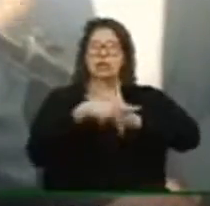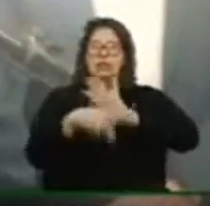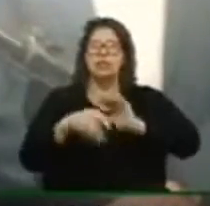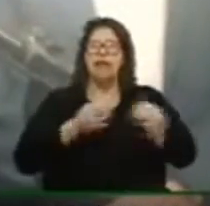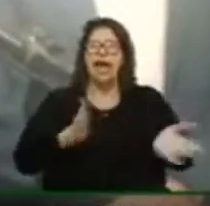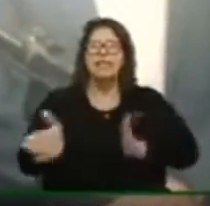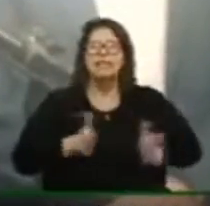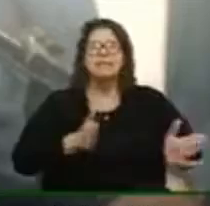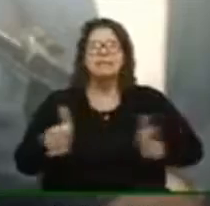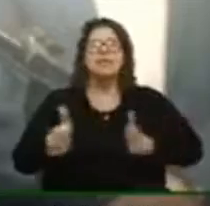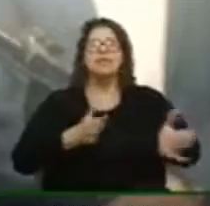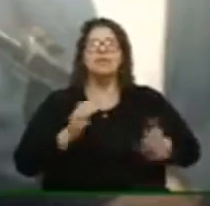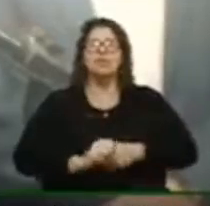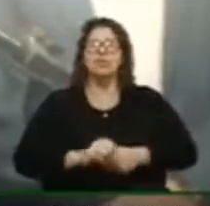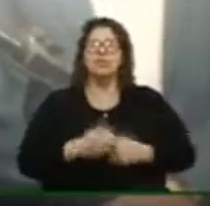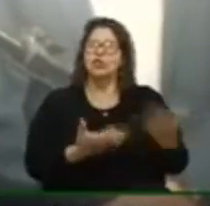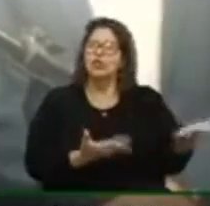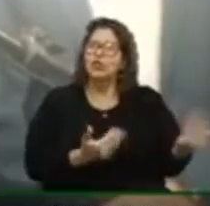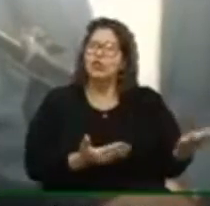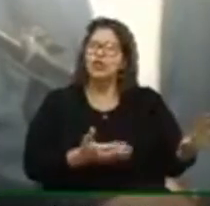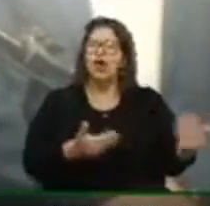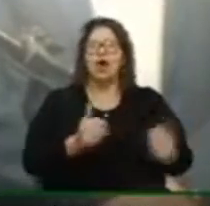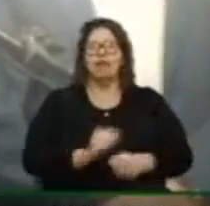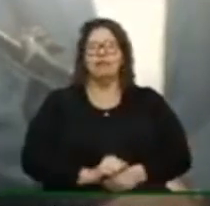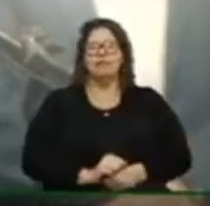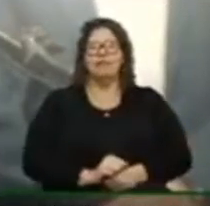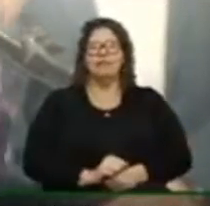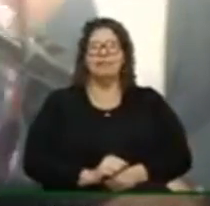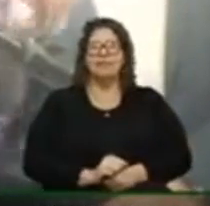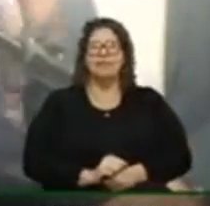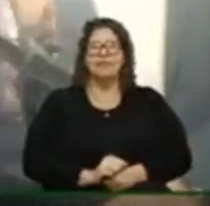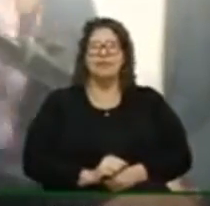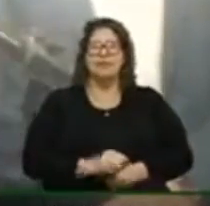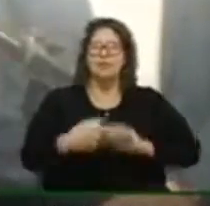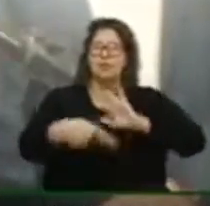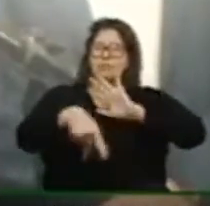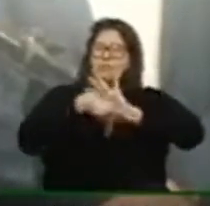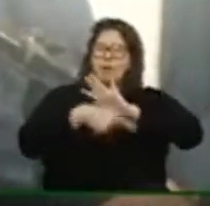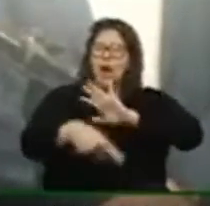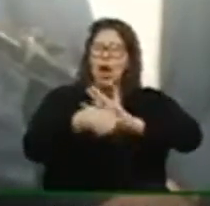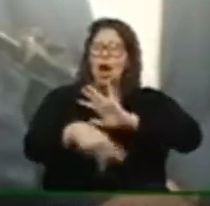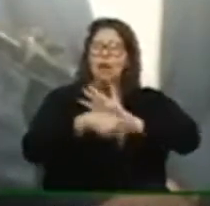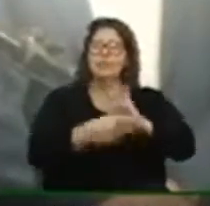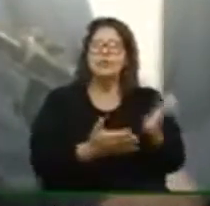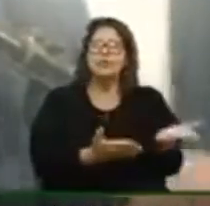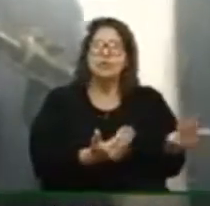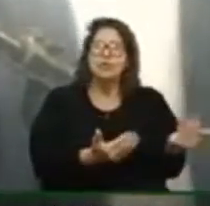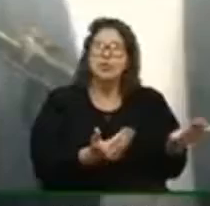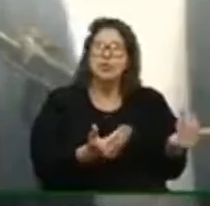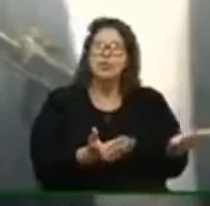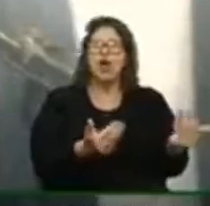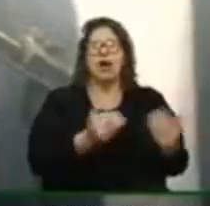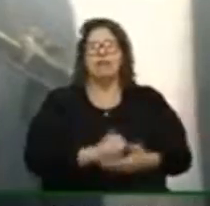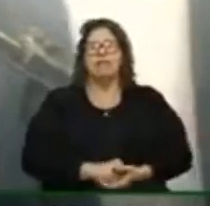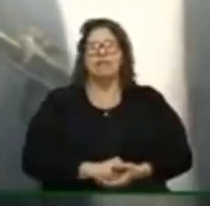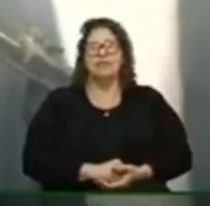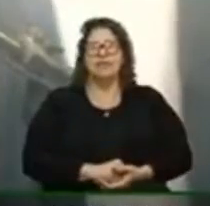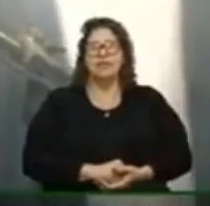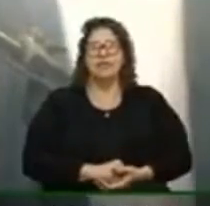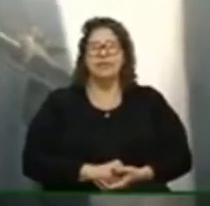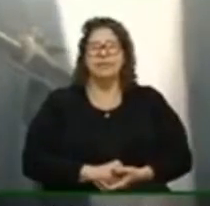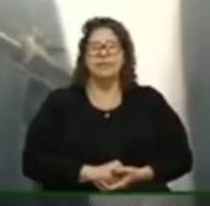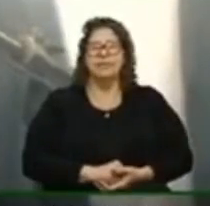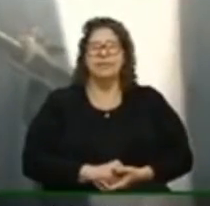acessibilidade da nossa juventude de de pertencimento da nossa juventude de acréscimo dig